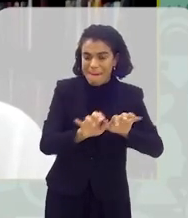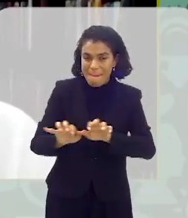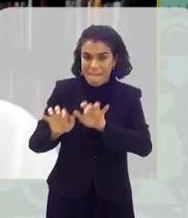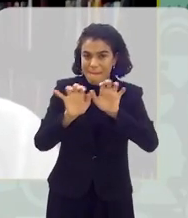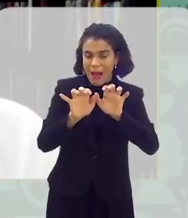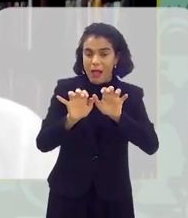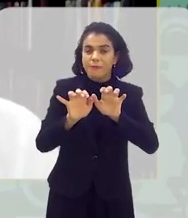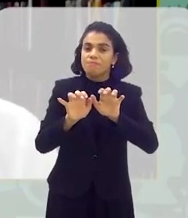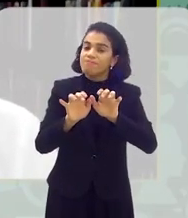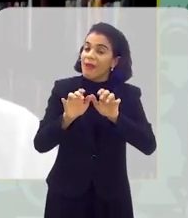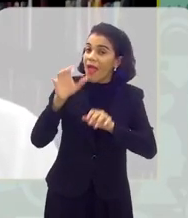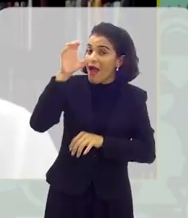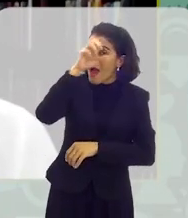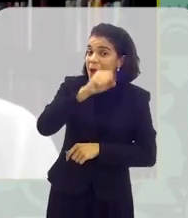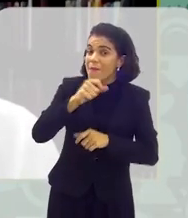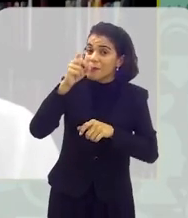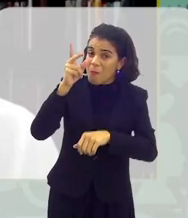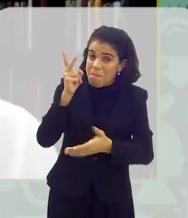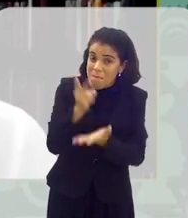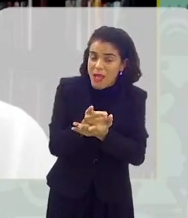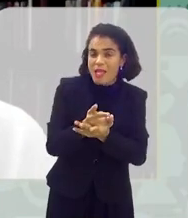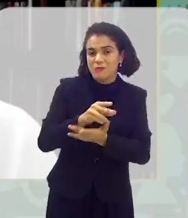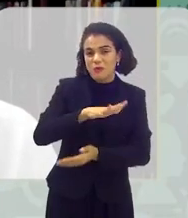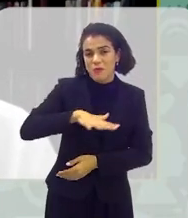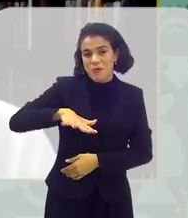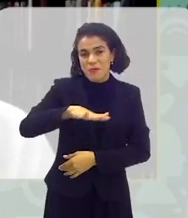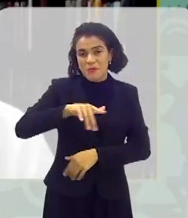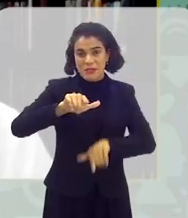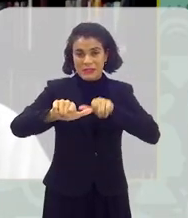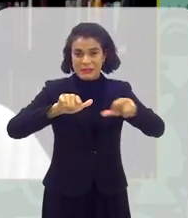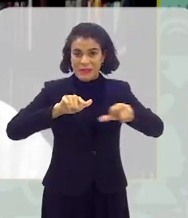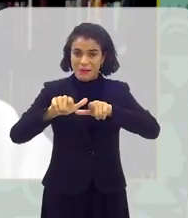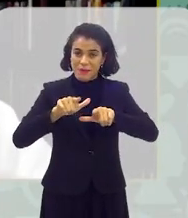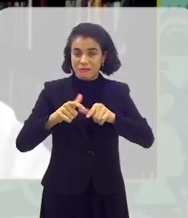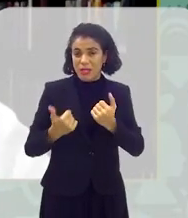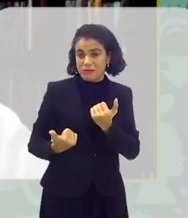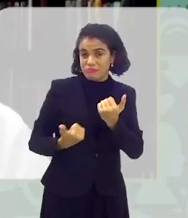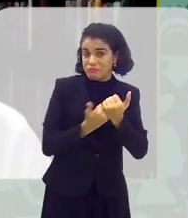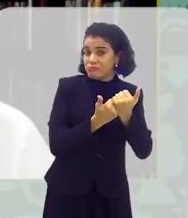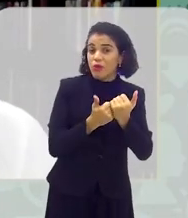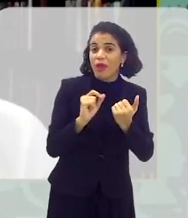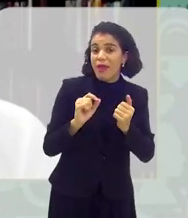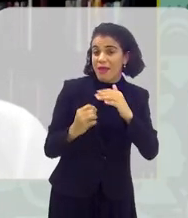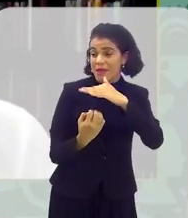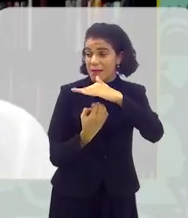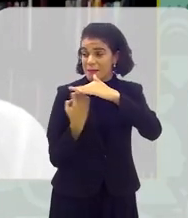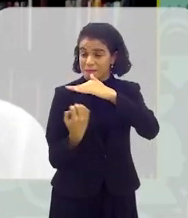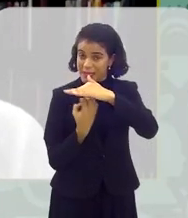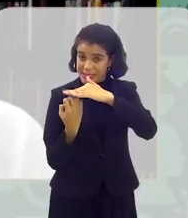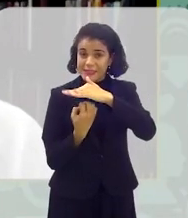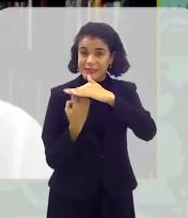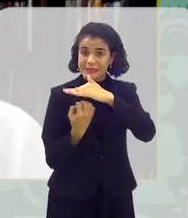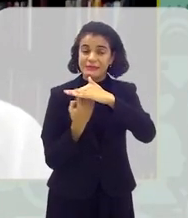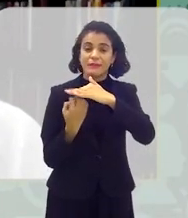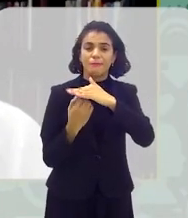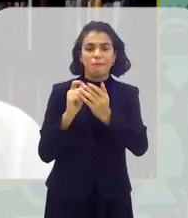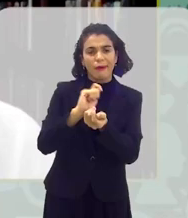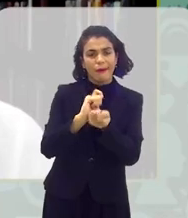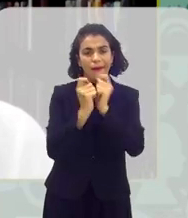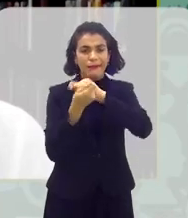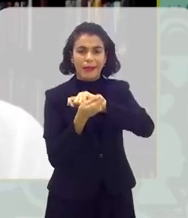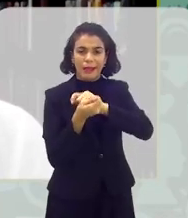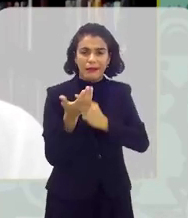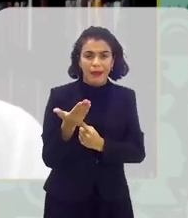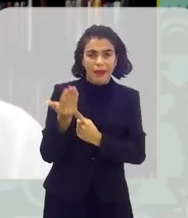operacionais ela foi aprendida a não ter trabalho então você tinha tinha aquele suporte da das empresas para